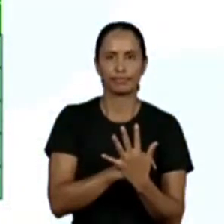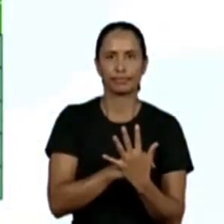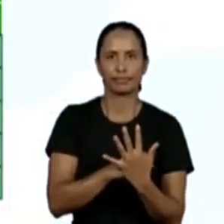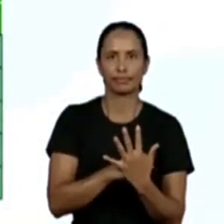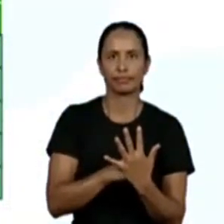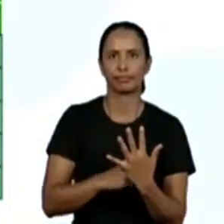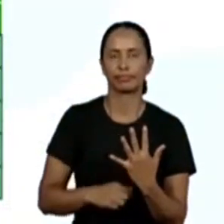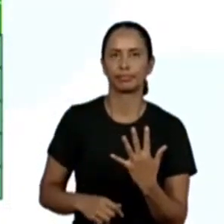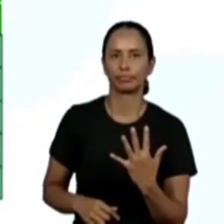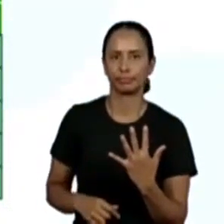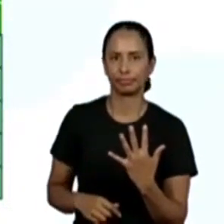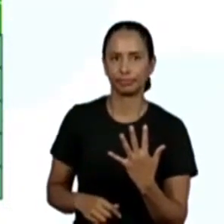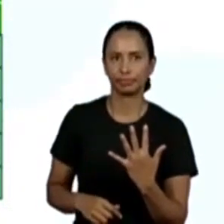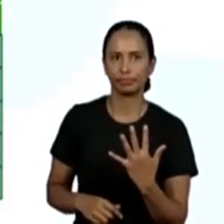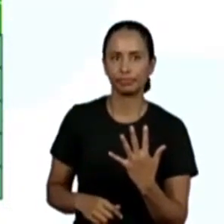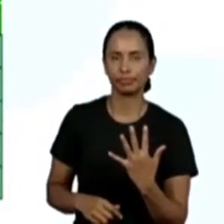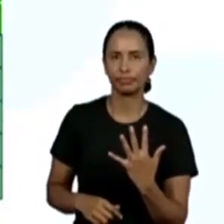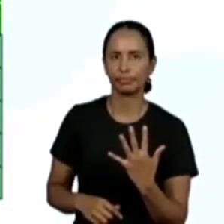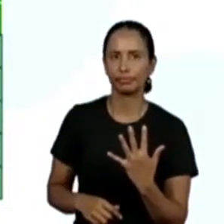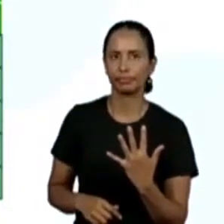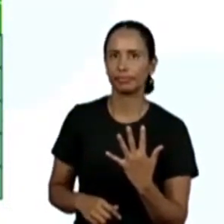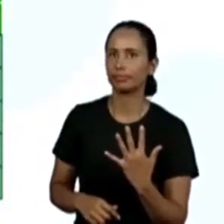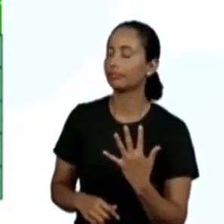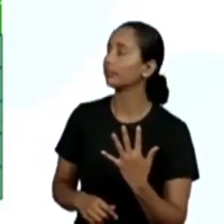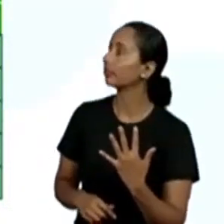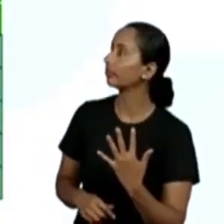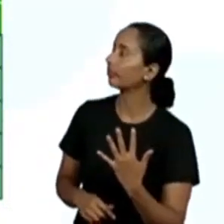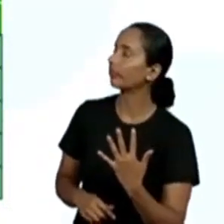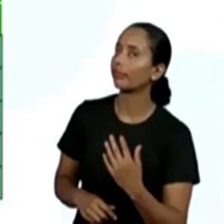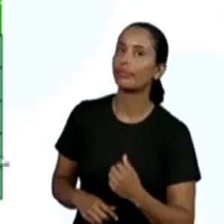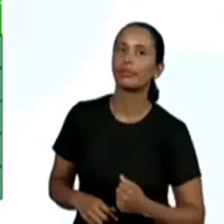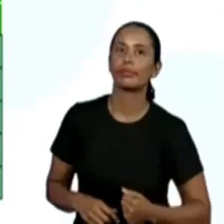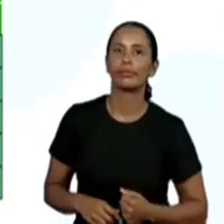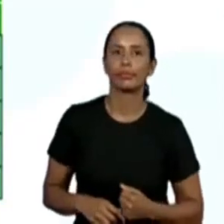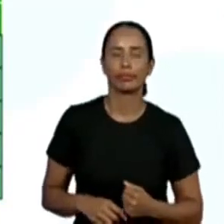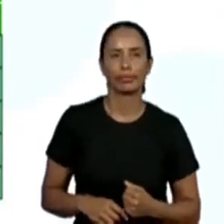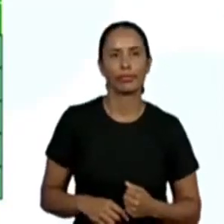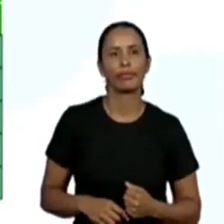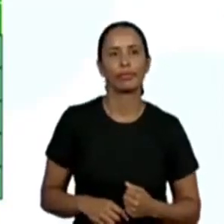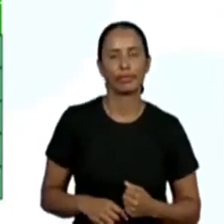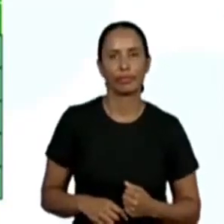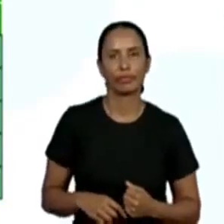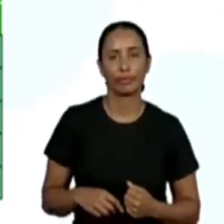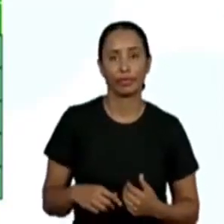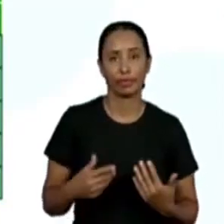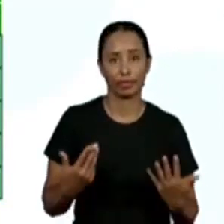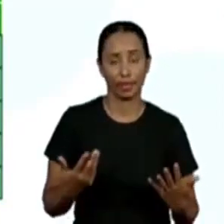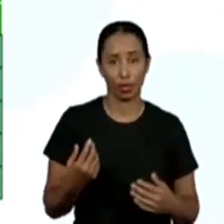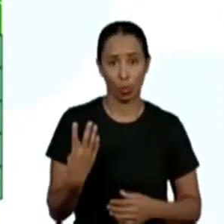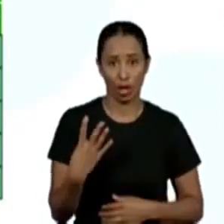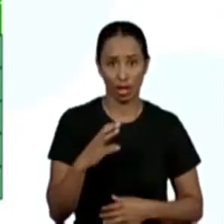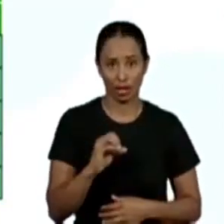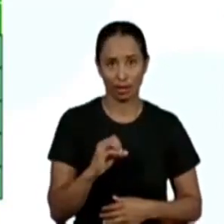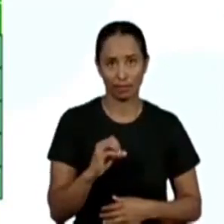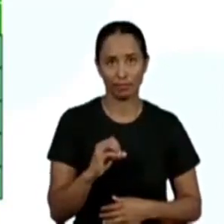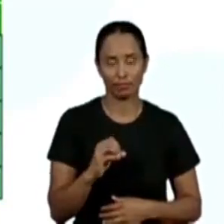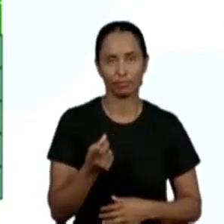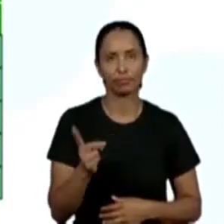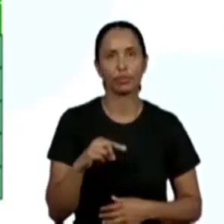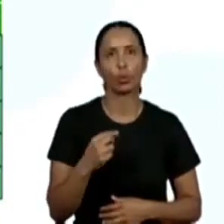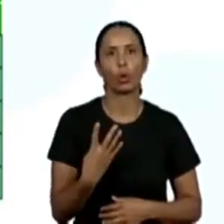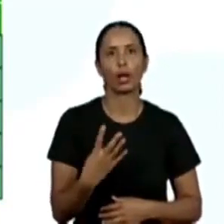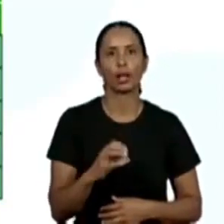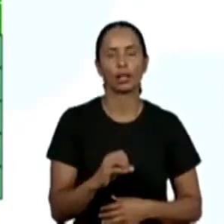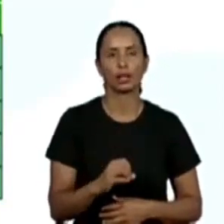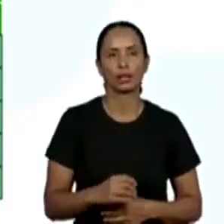não menos importante, que ele vai apresentar aí para vocês, é o 40. Então, deixa eu anotar aqui, ó, deixa eu